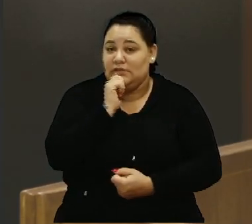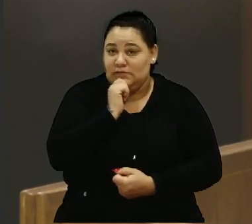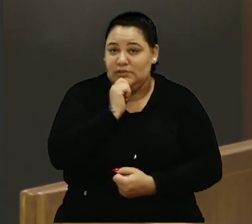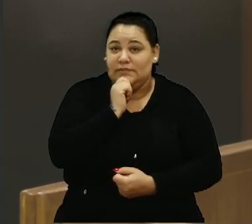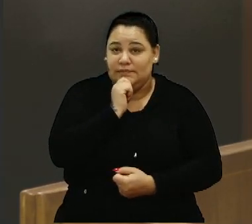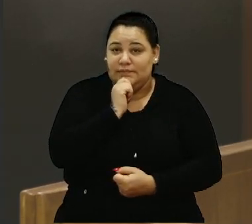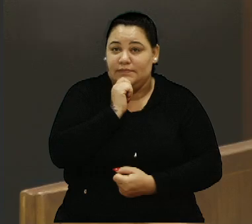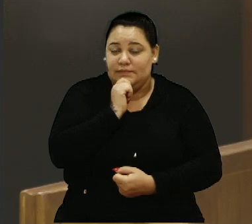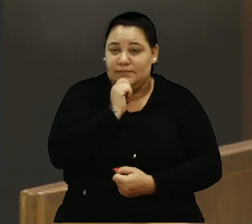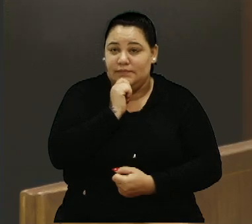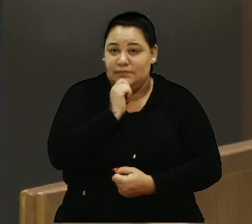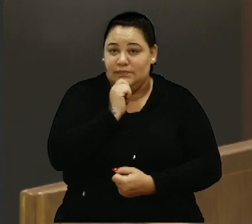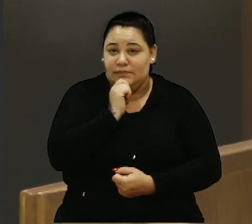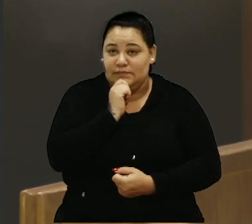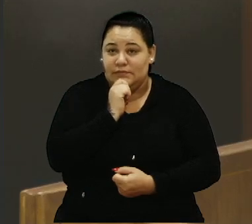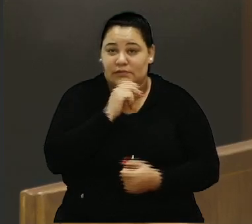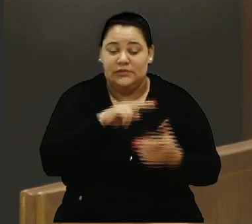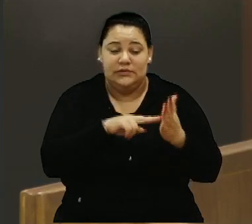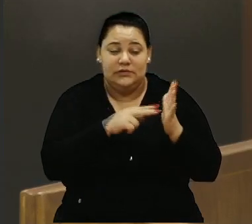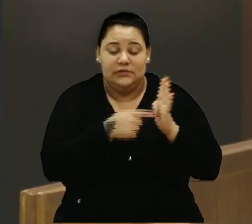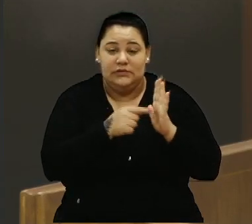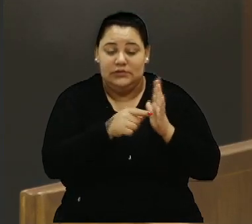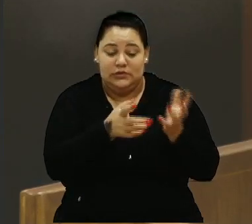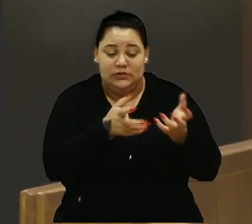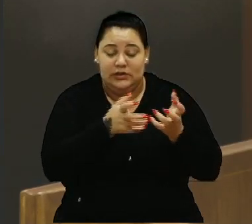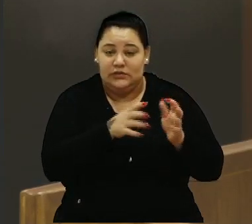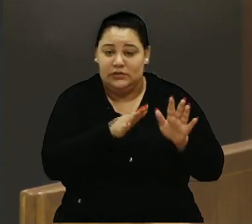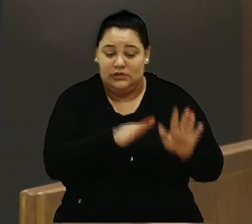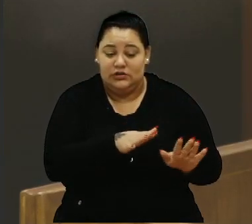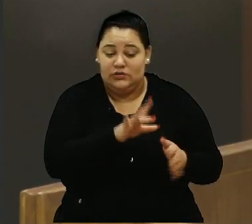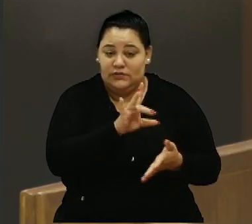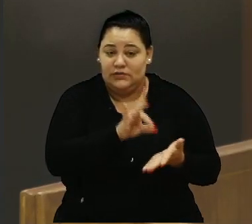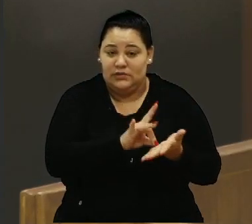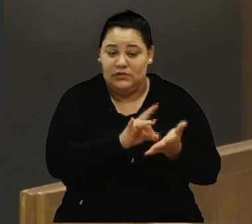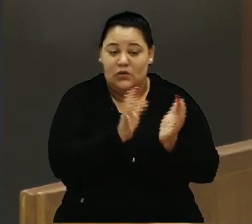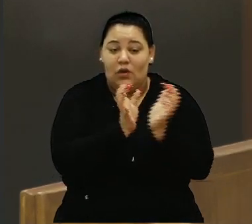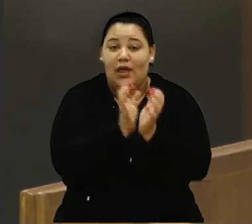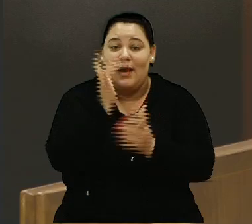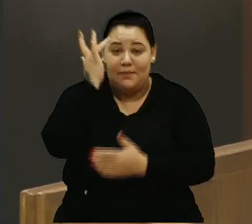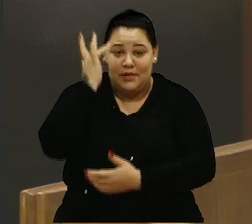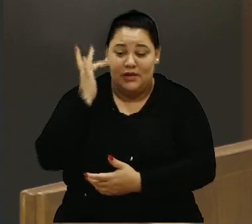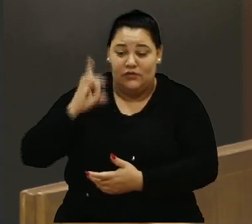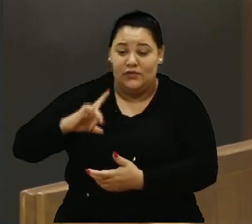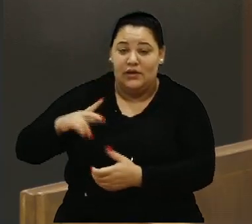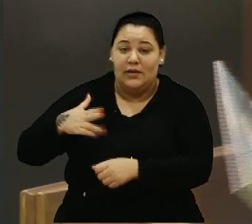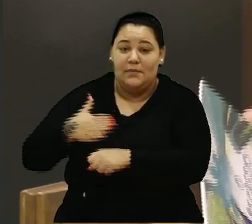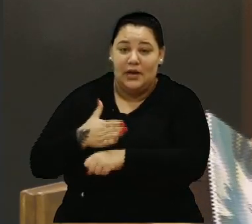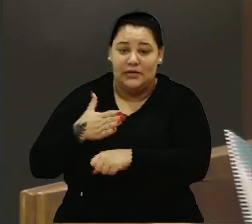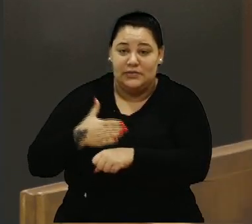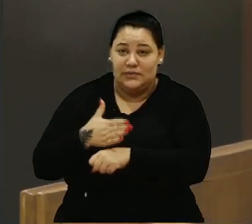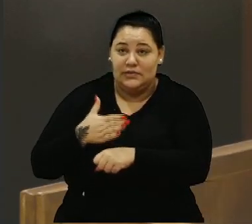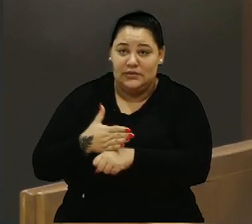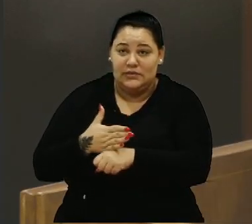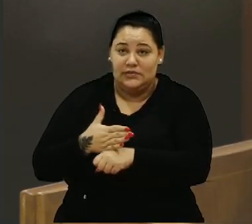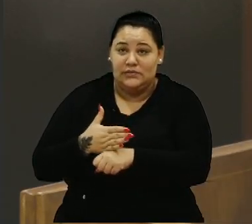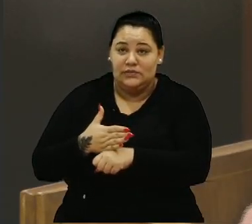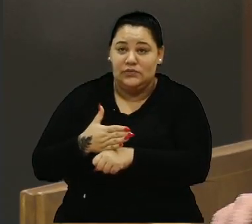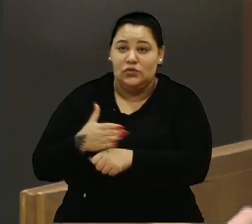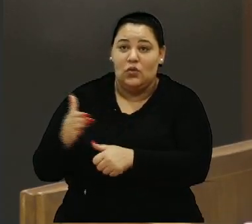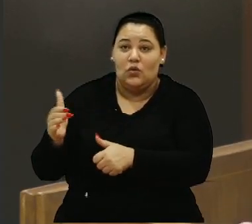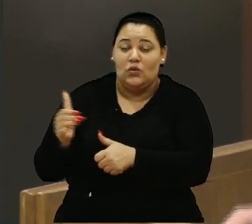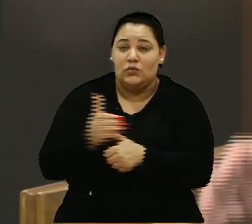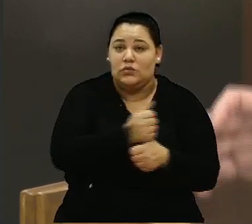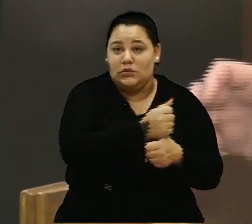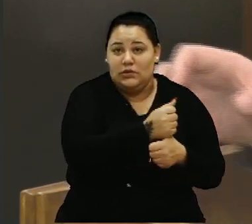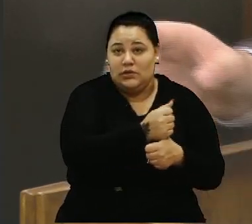né, não em contrapartida, ainda nesse sentido também eu quero deixar registrado aos colegas que amanhã nós teremos a participação aqui do Conselho Tutelar, né? Um representante